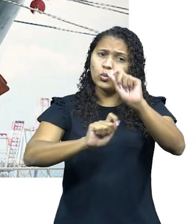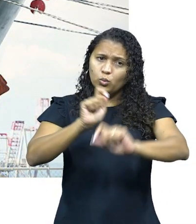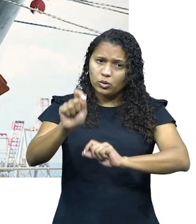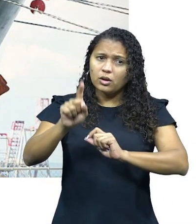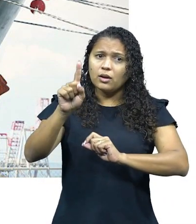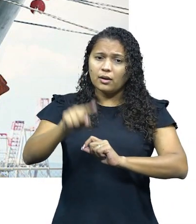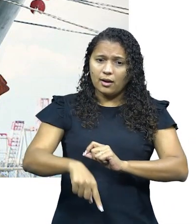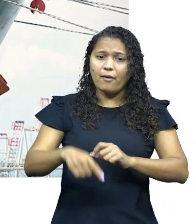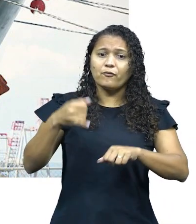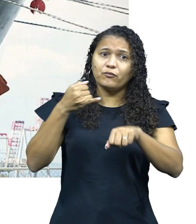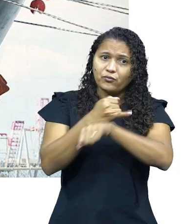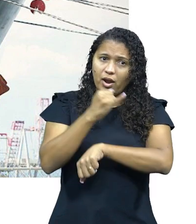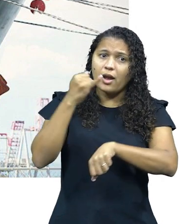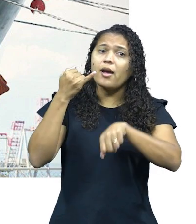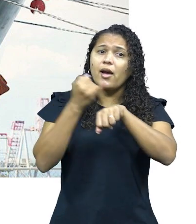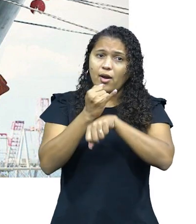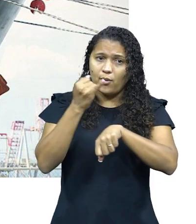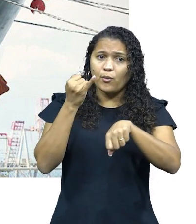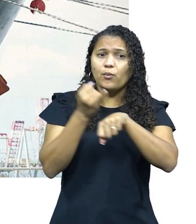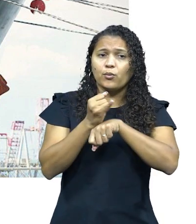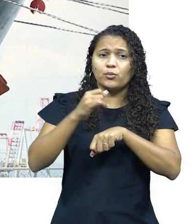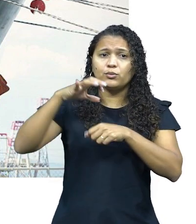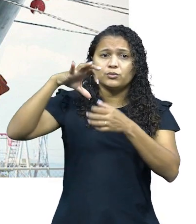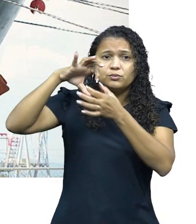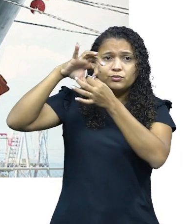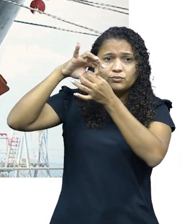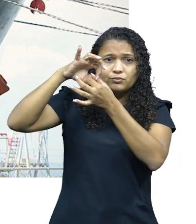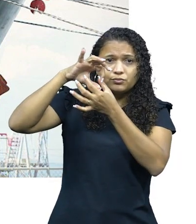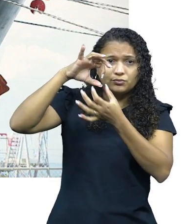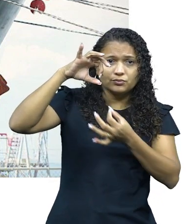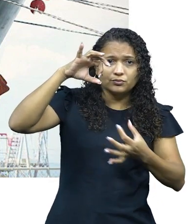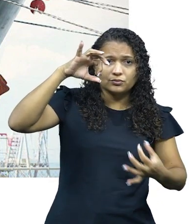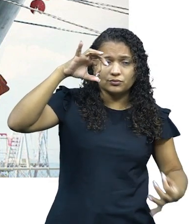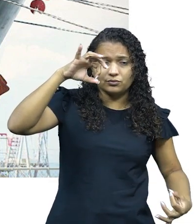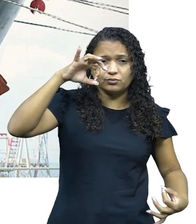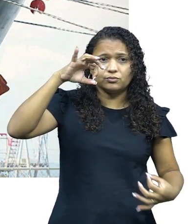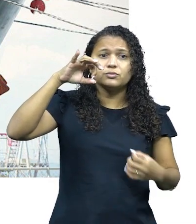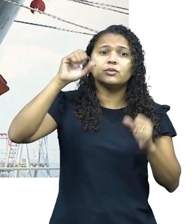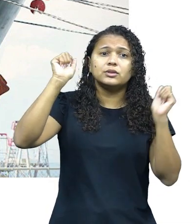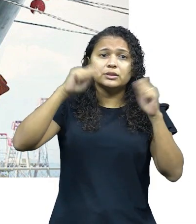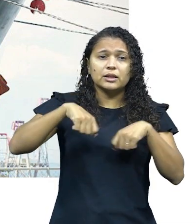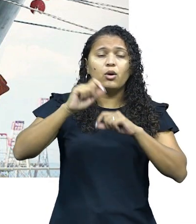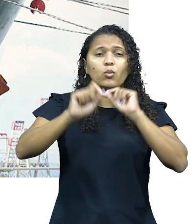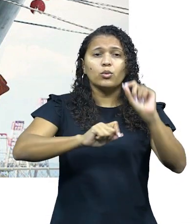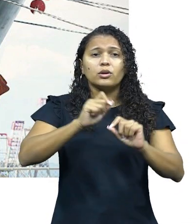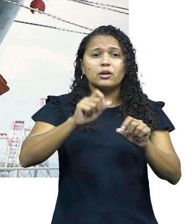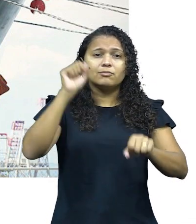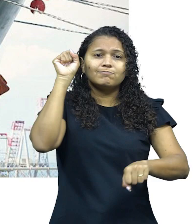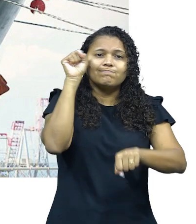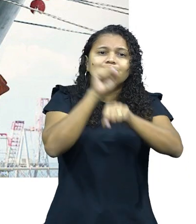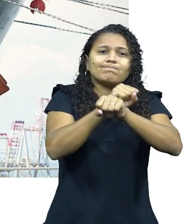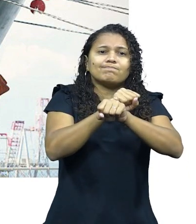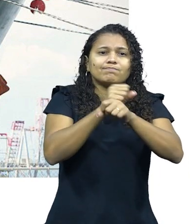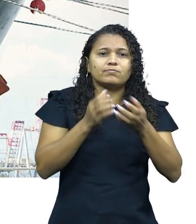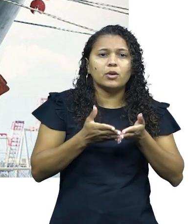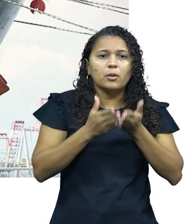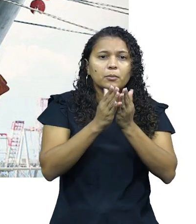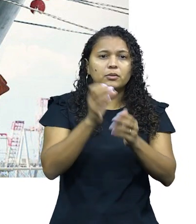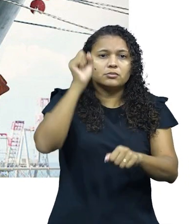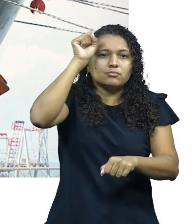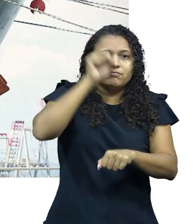é uma peça geralmente de ferro, presa em um cabo ou corrente que serve para imobilizar uma